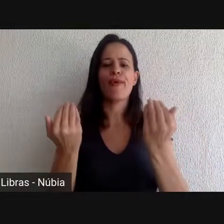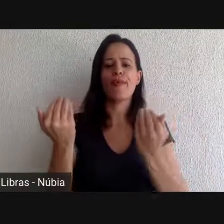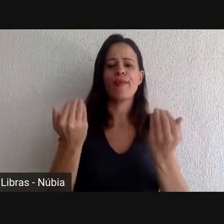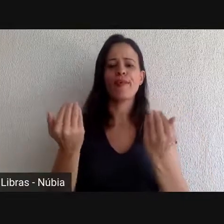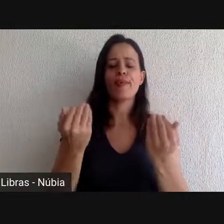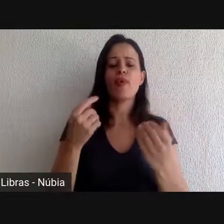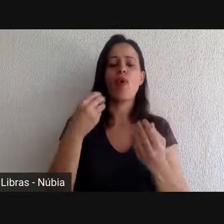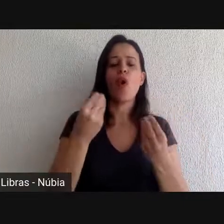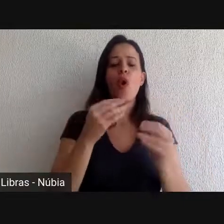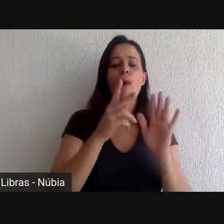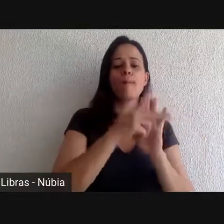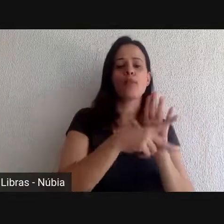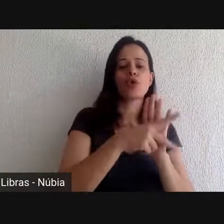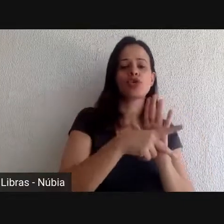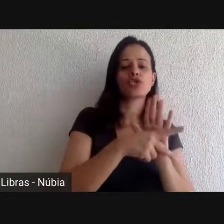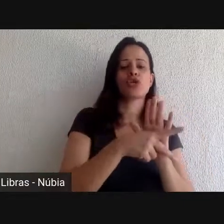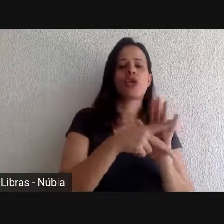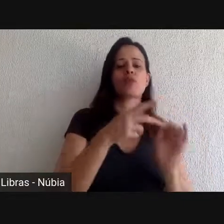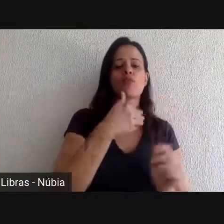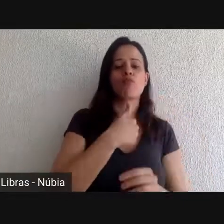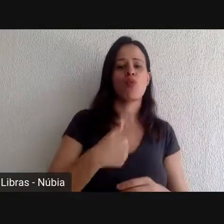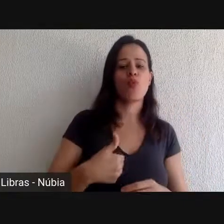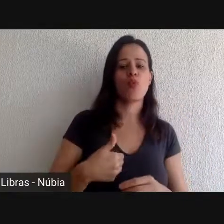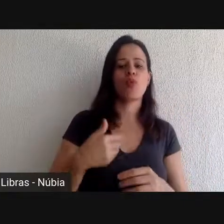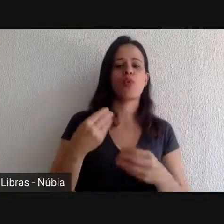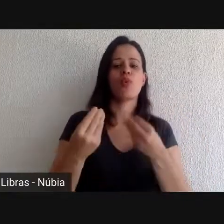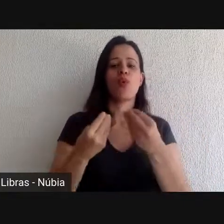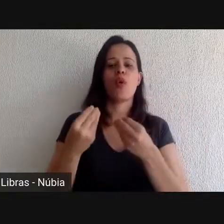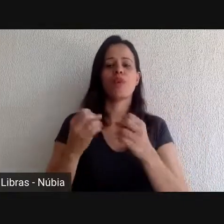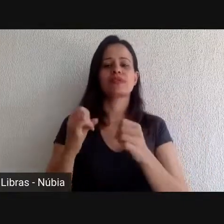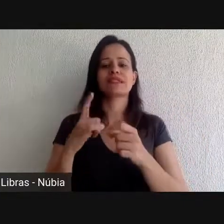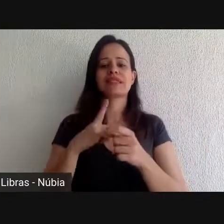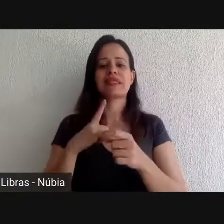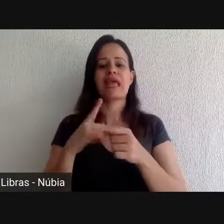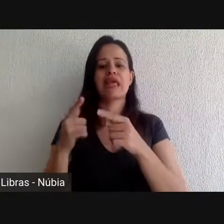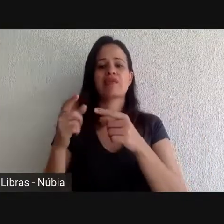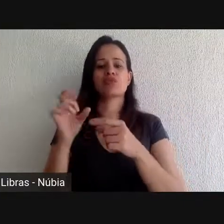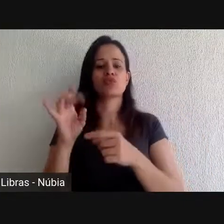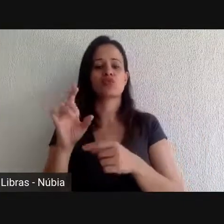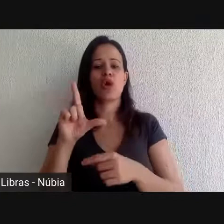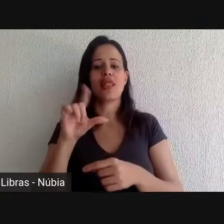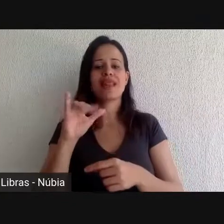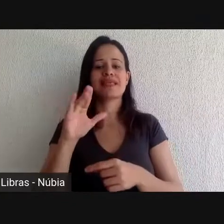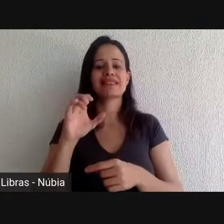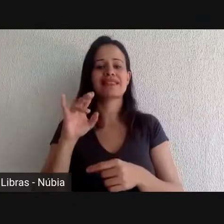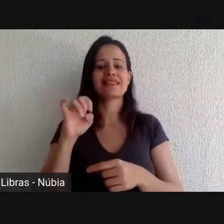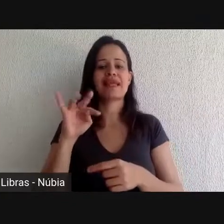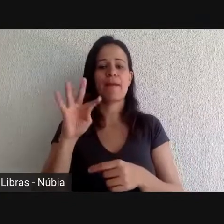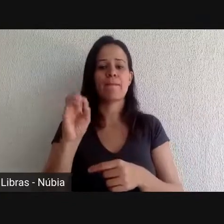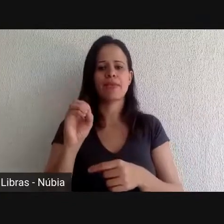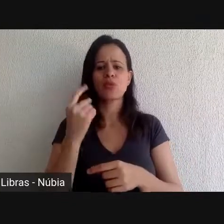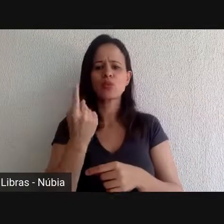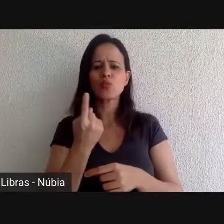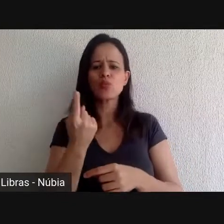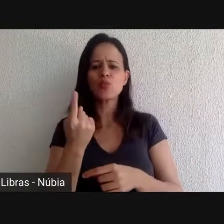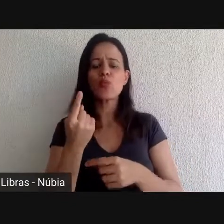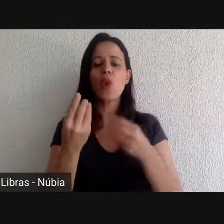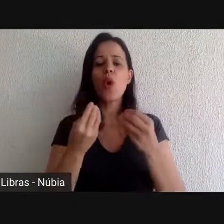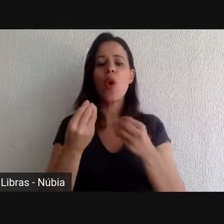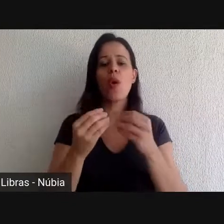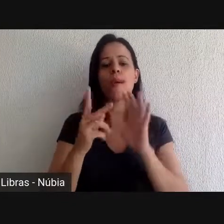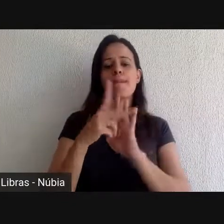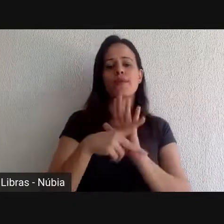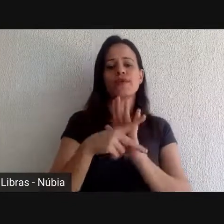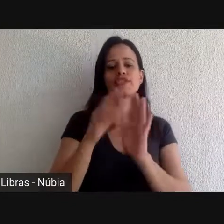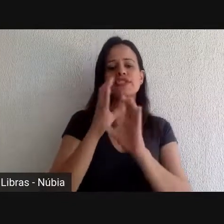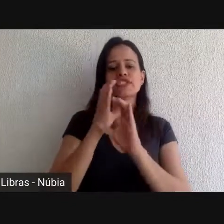com a relação com o licenciamento e ver que se a gente tiver uma licença só, o poder público teria que chegar no balcão do licenciamento com um projeto de engenharia muito